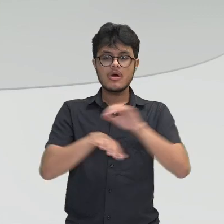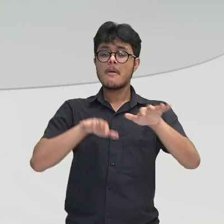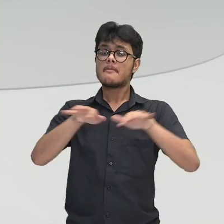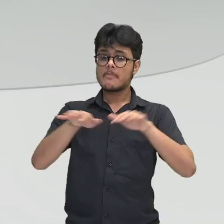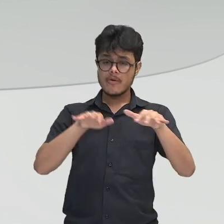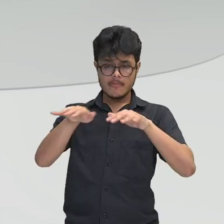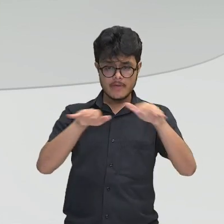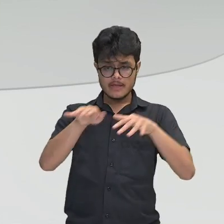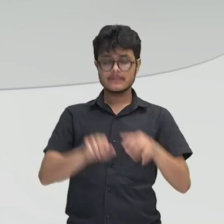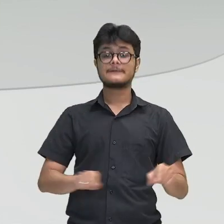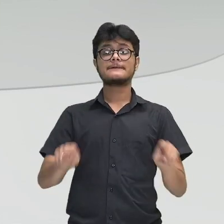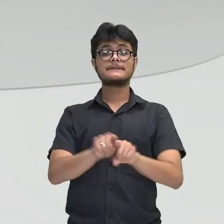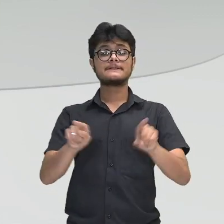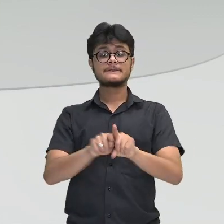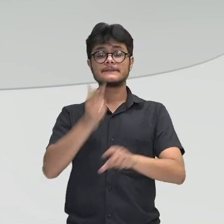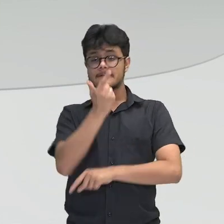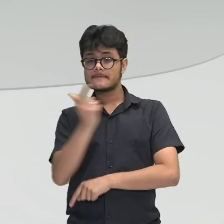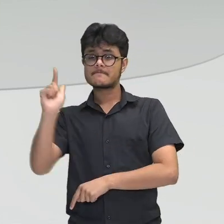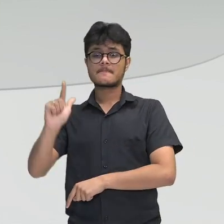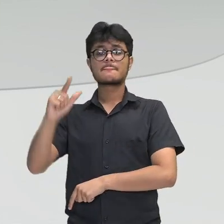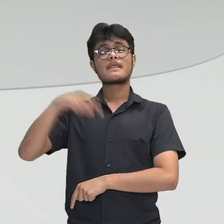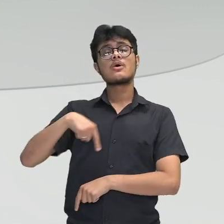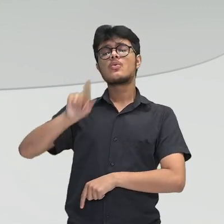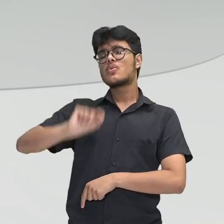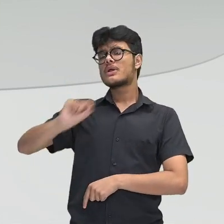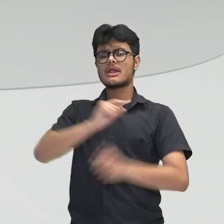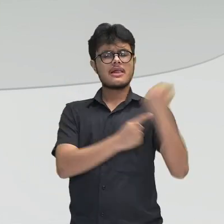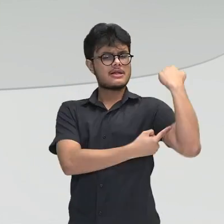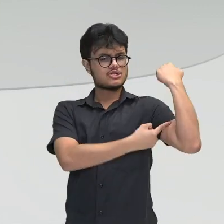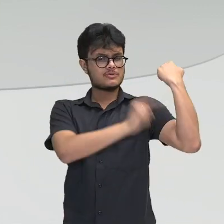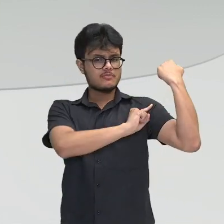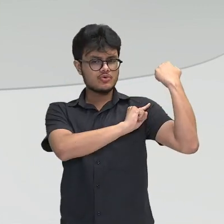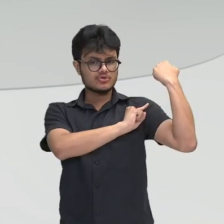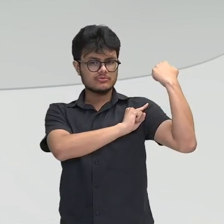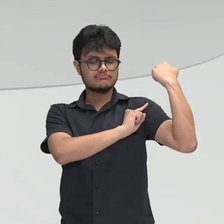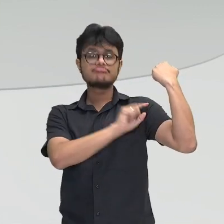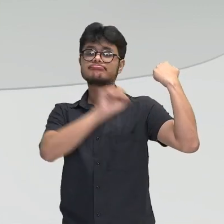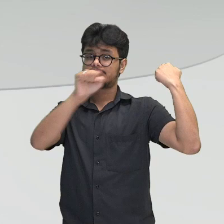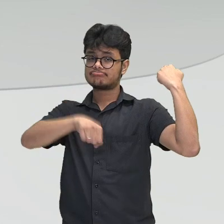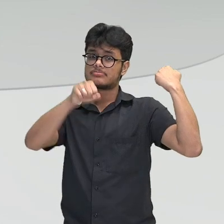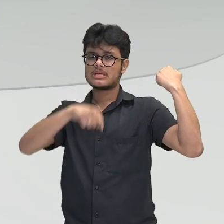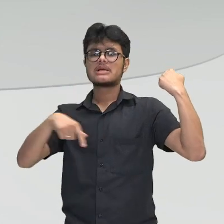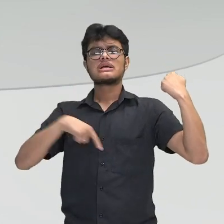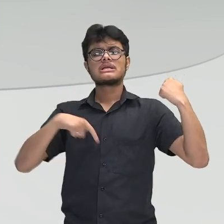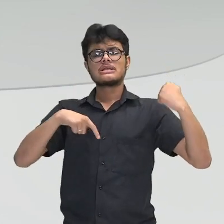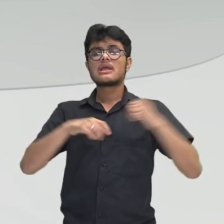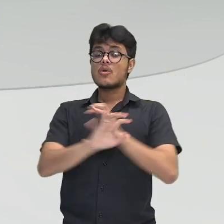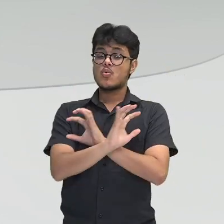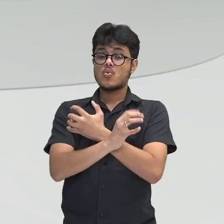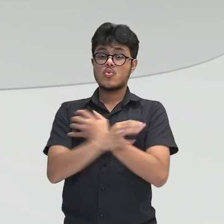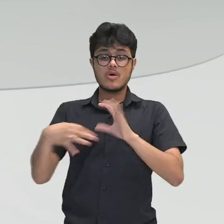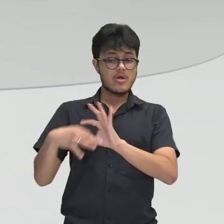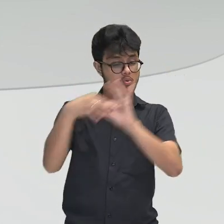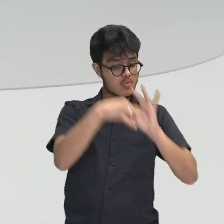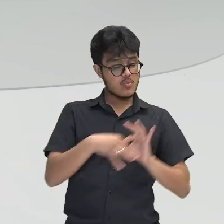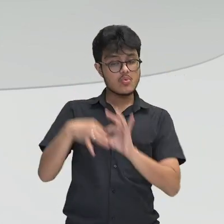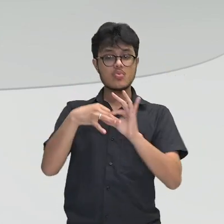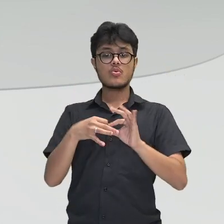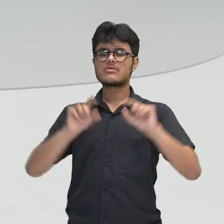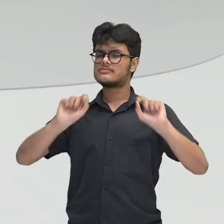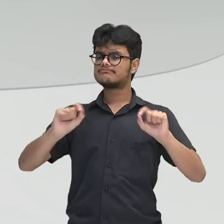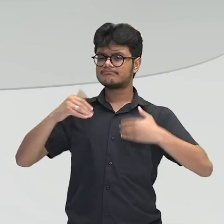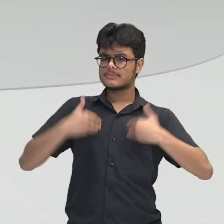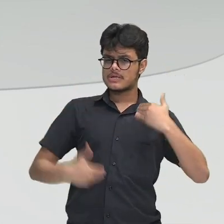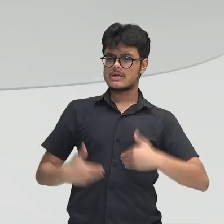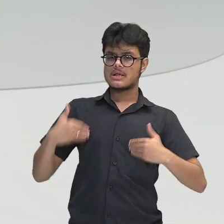corpo, junto com o sistema muscular, que vai dar tanto o sistema esquelético quanto o sistema muscular. Esses sistemas,